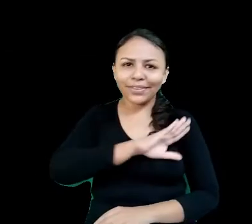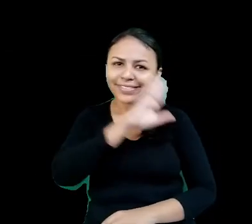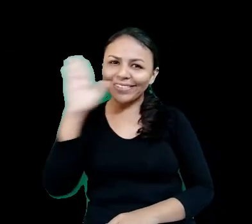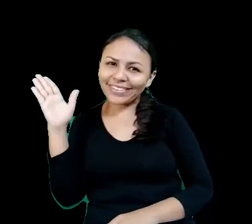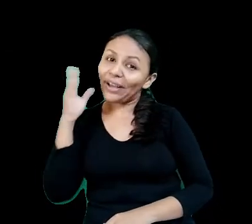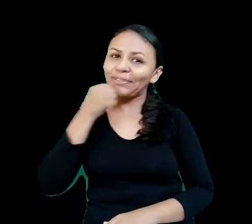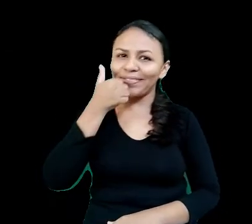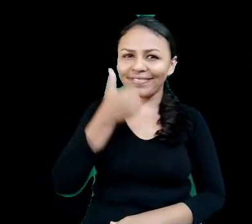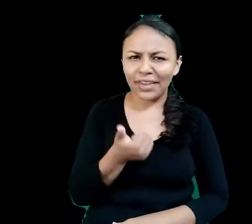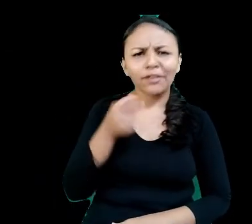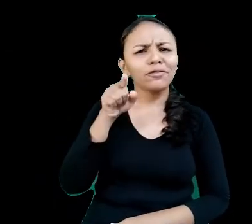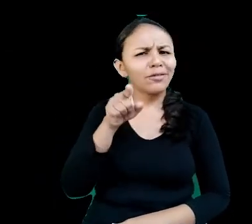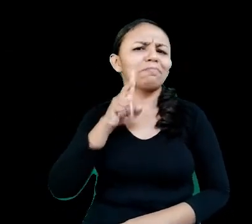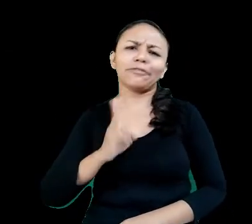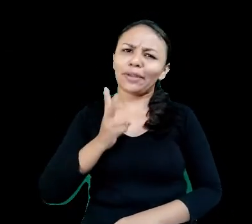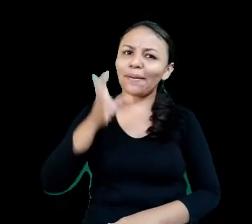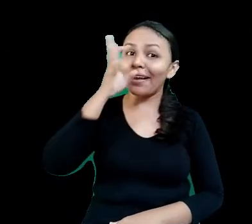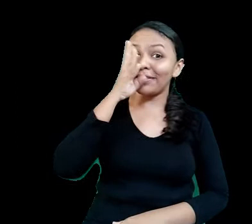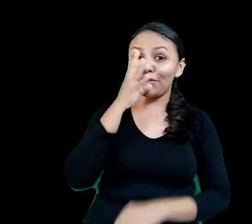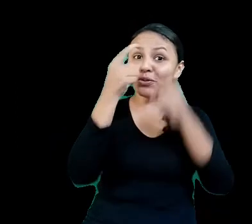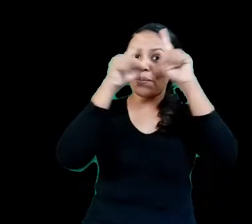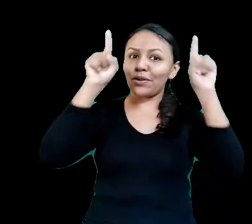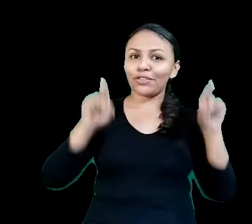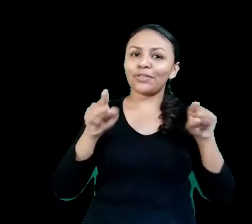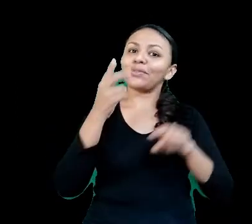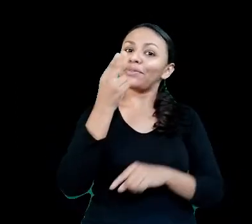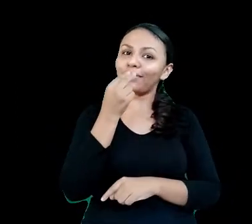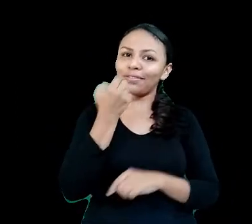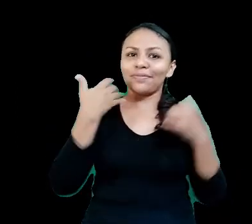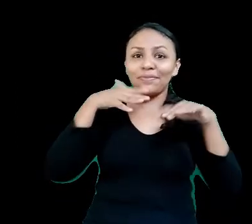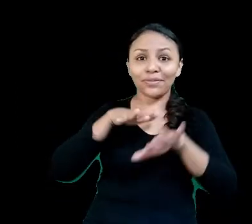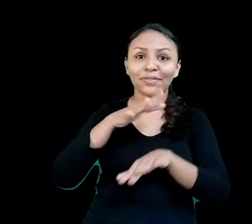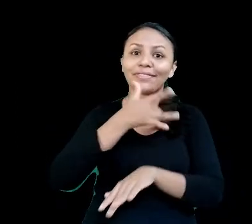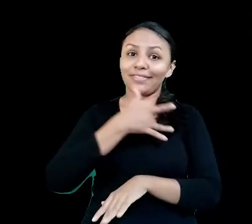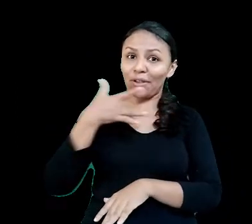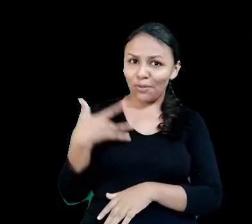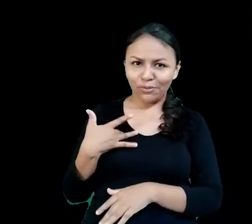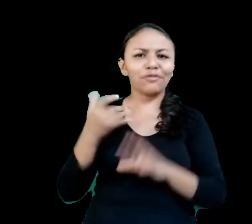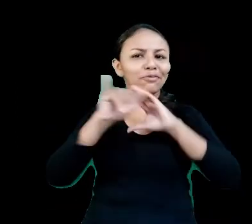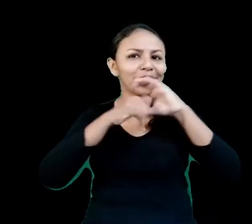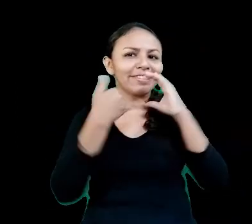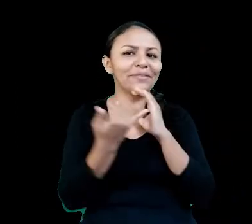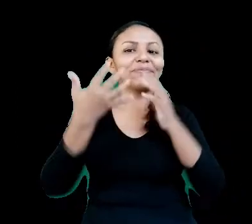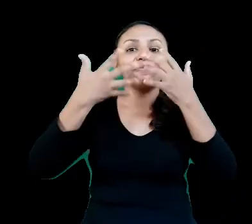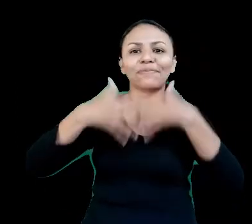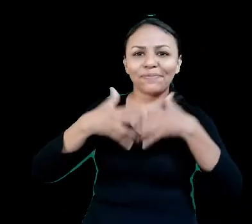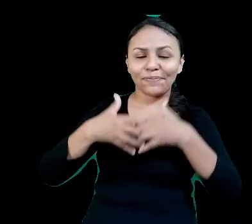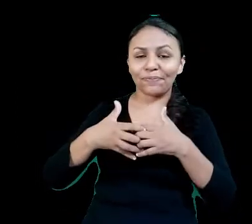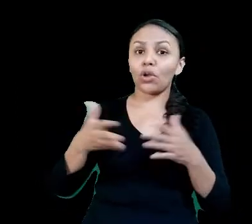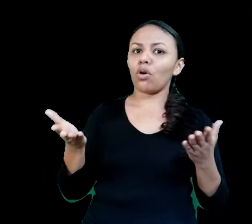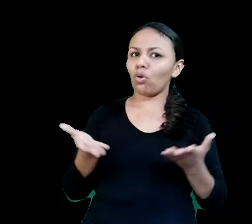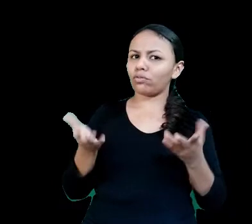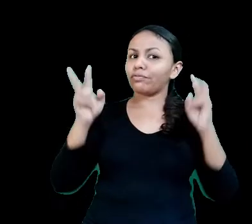Olá, tudo bem? Você que acompanha o nosso projeto Nutrição, Inclusão e Saúde aqui no canal do IFCE. Hoje nós temos um